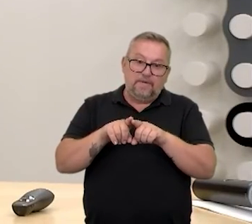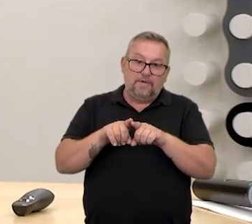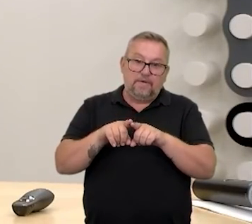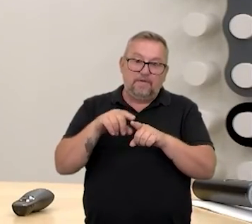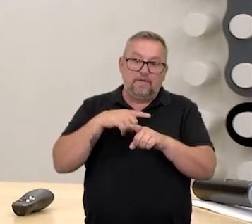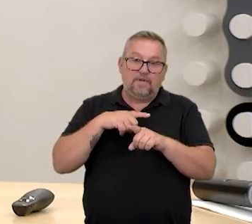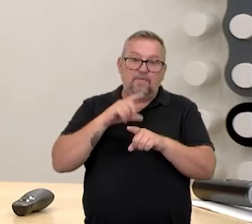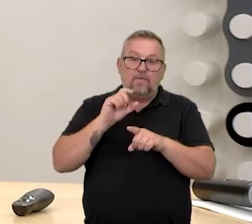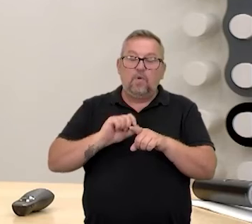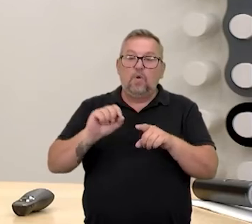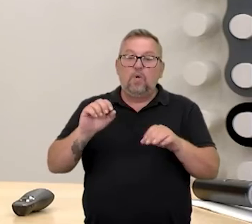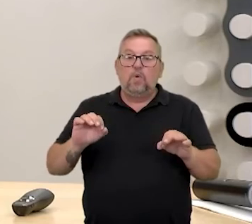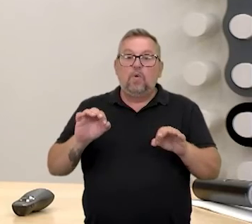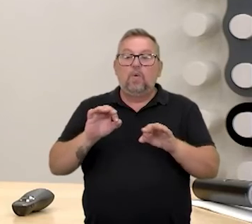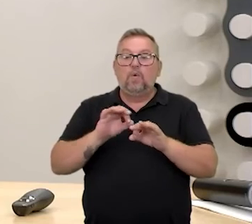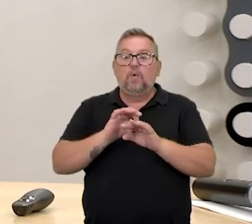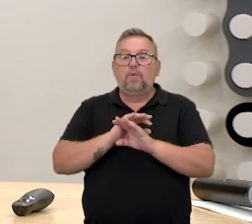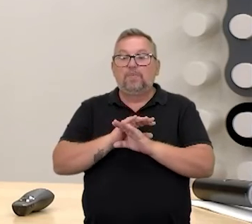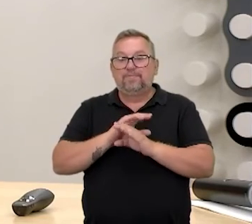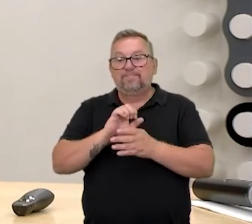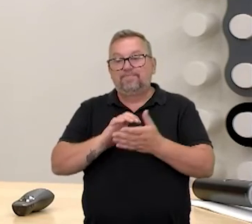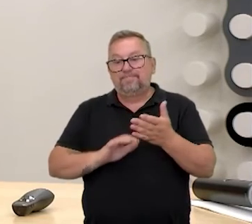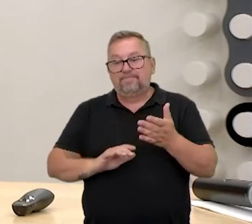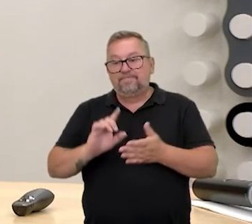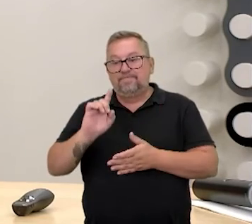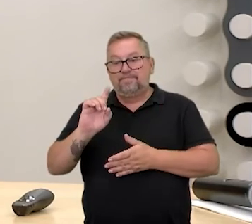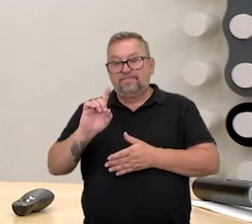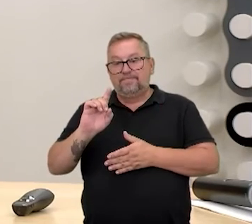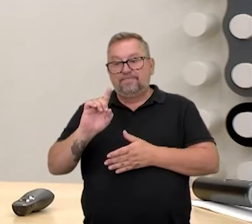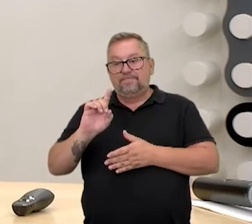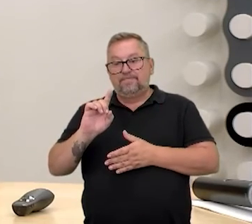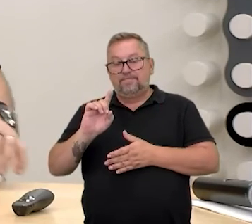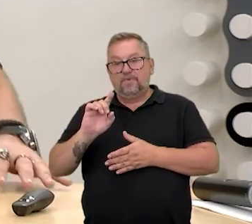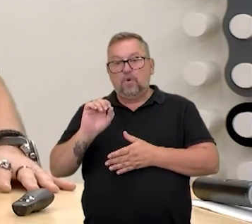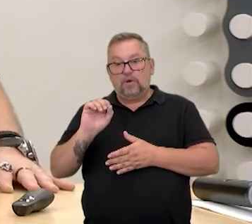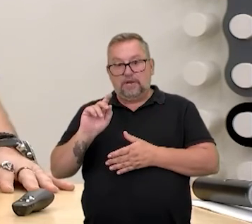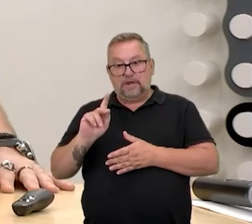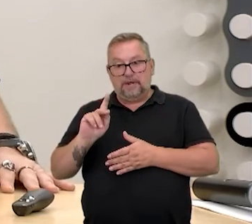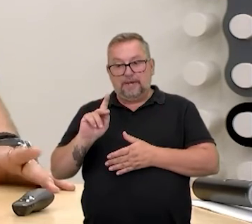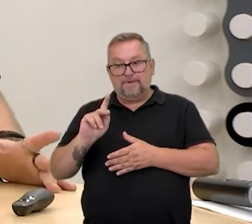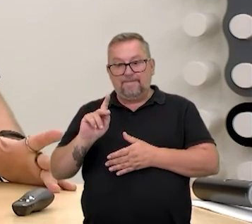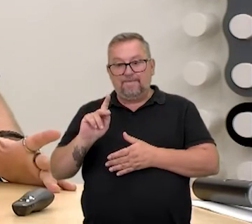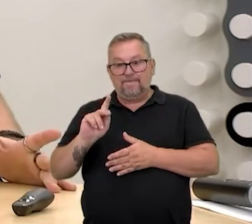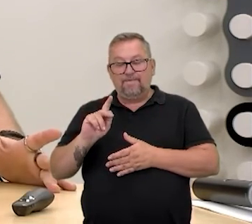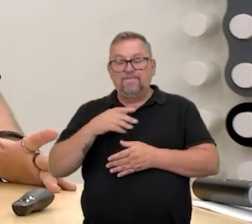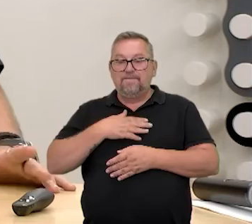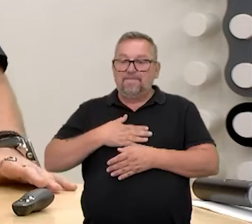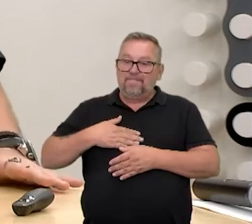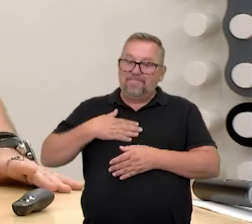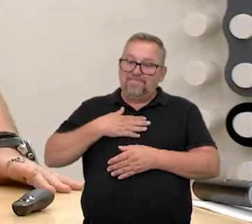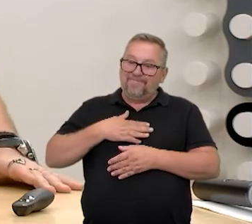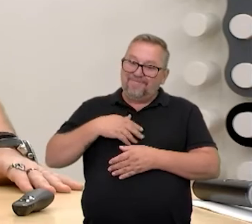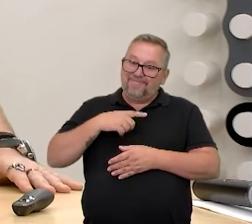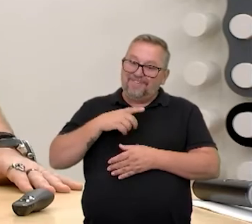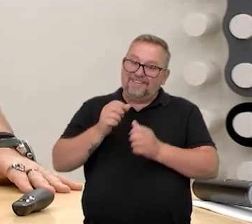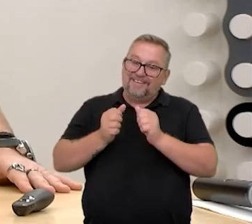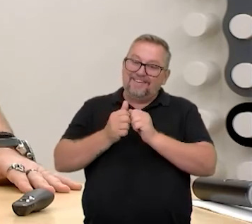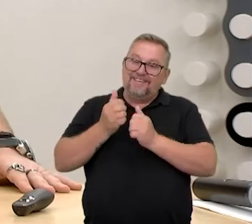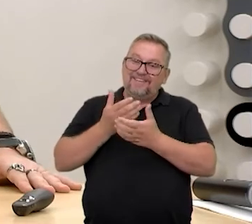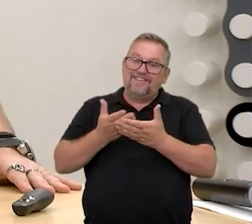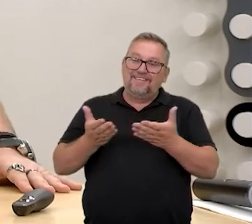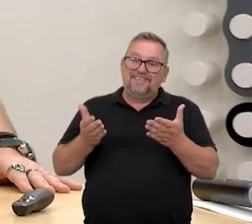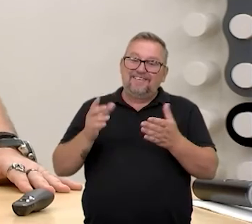aí o encerramento da atividade 1 deste componente 3. Tá certo, pessoal? Foi um prazer imenso estar aqui com